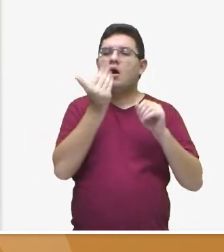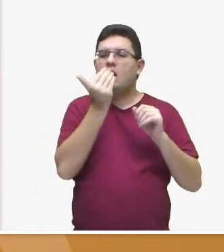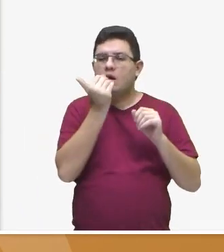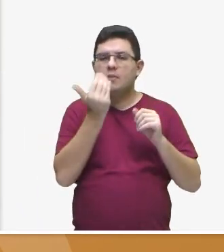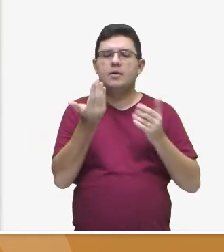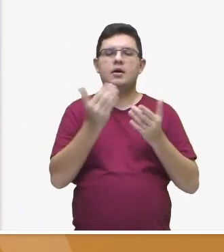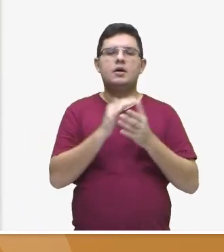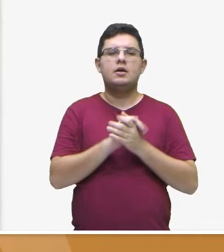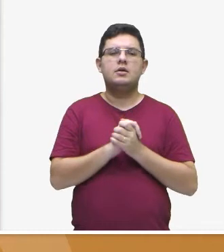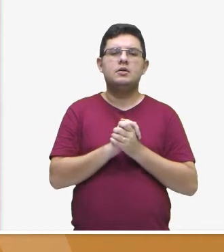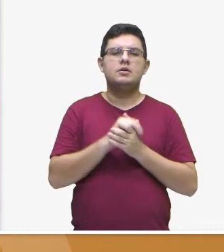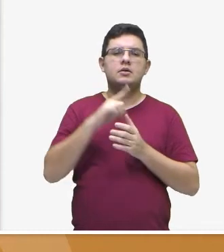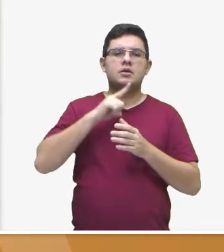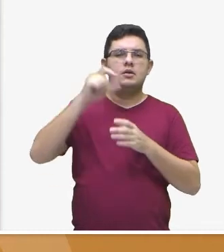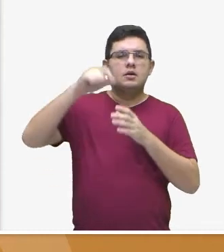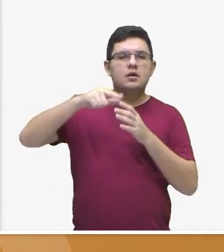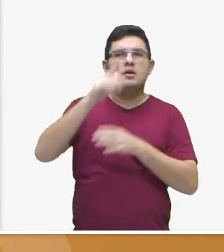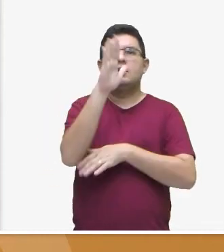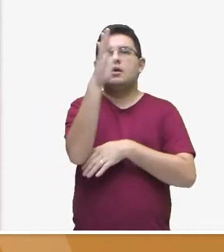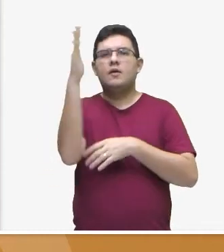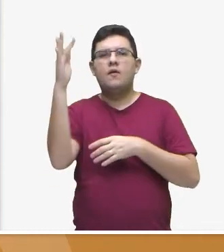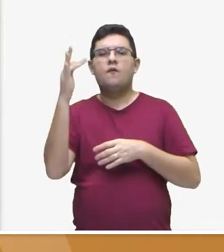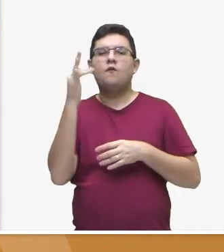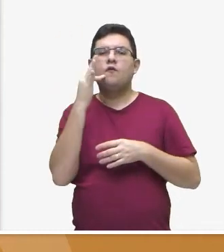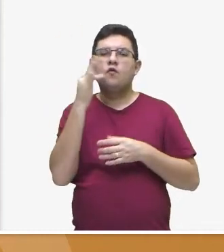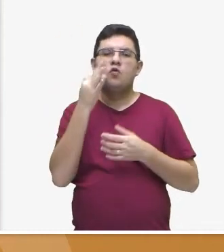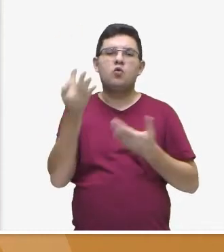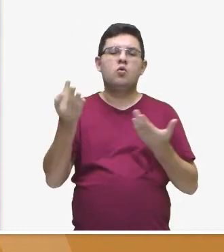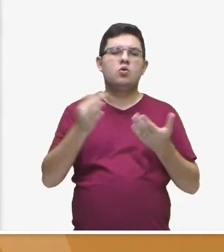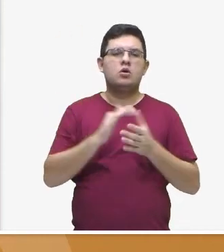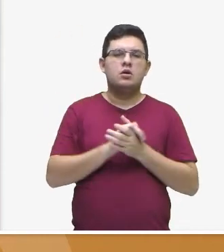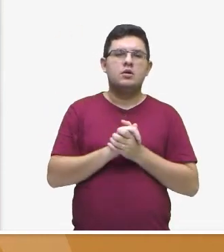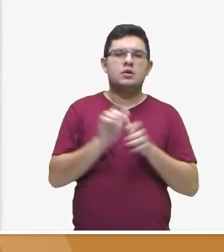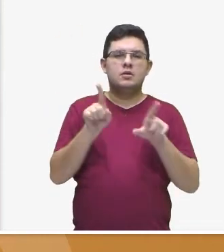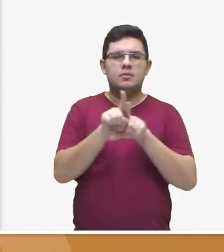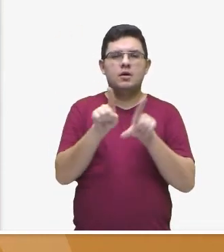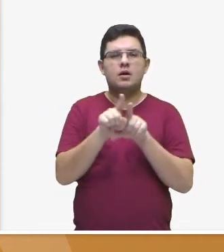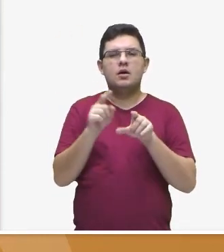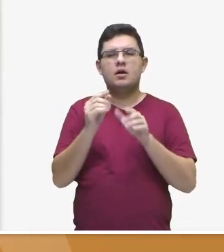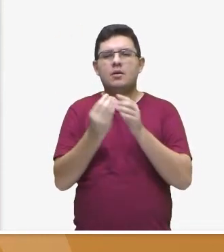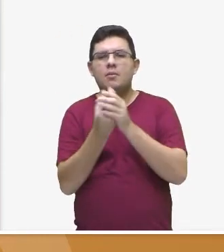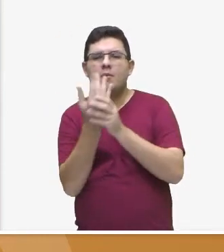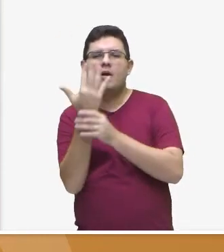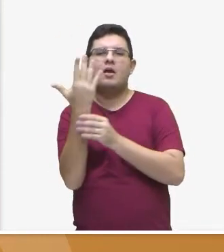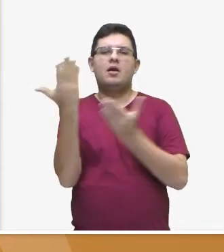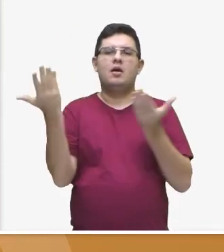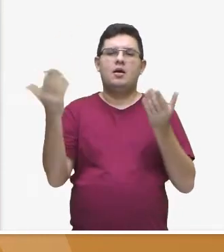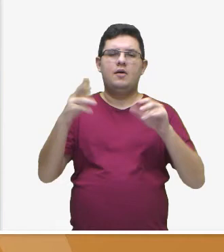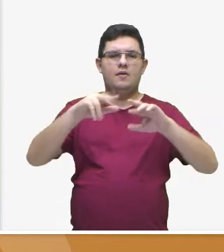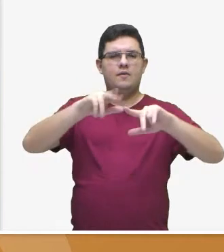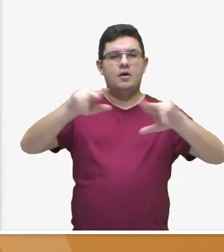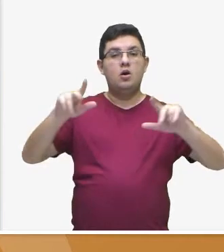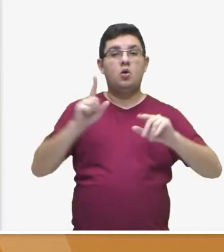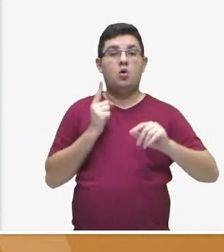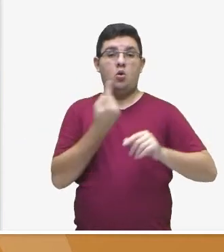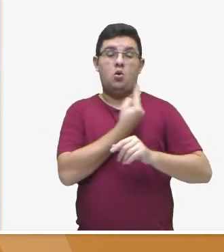né, de frutas, de ervas medicinais, etc., que a gente até hoje